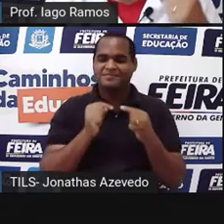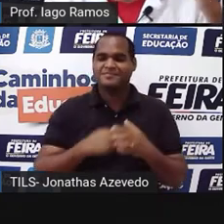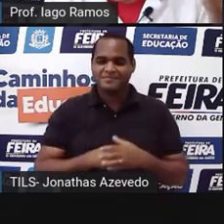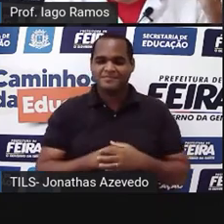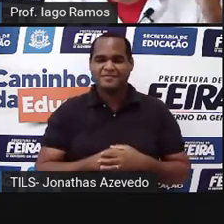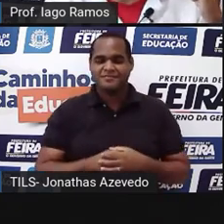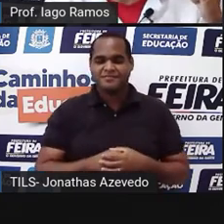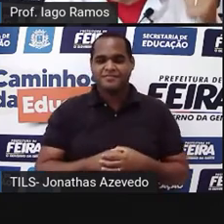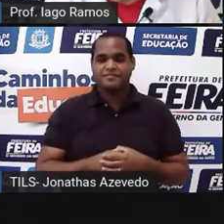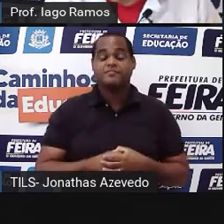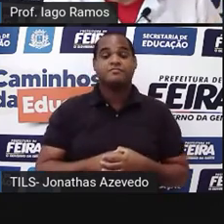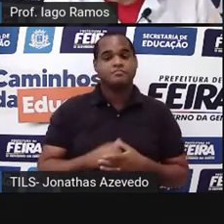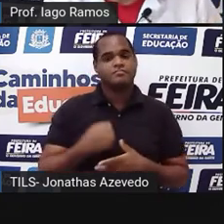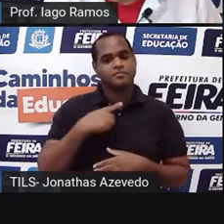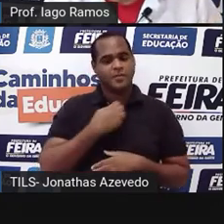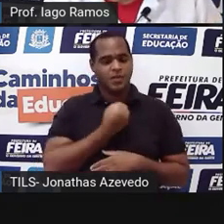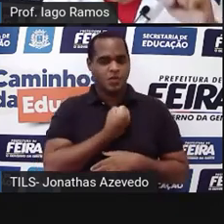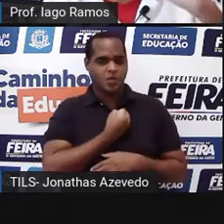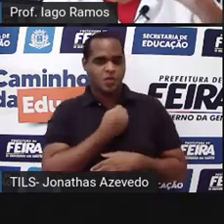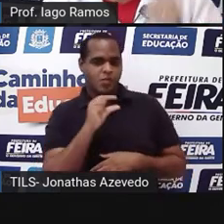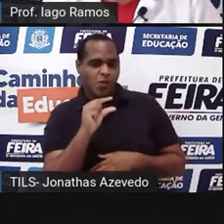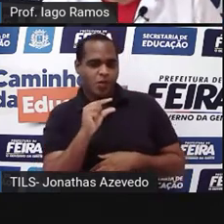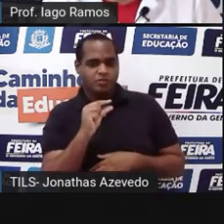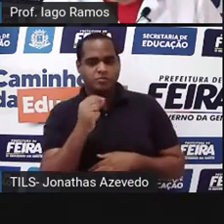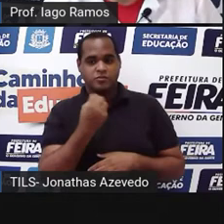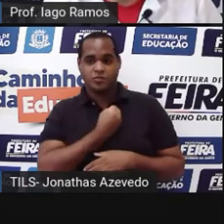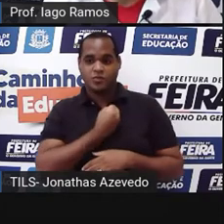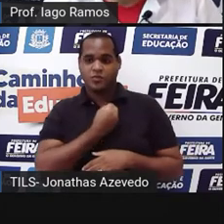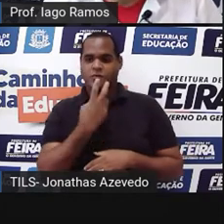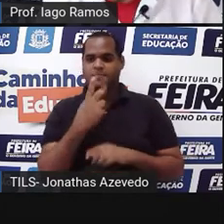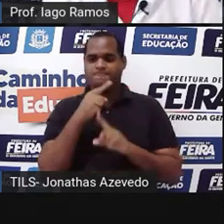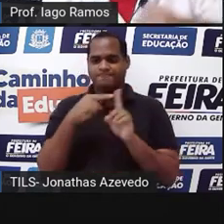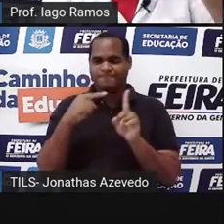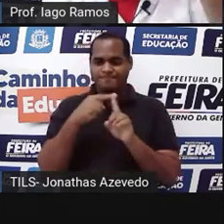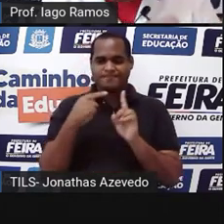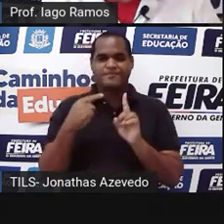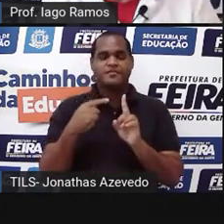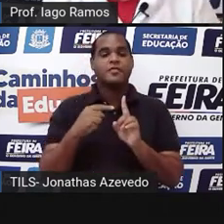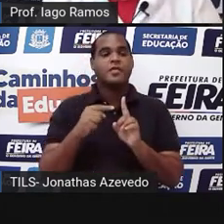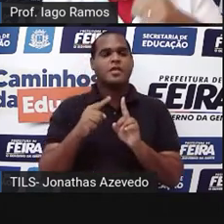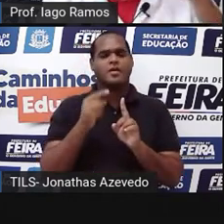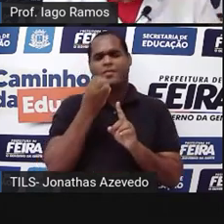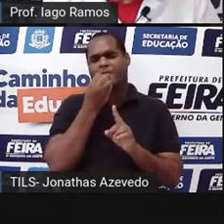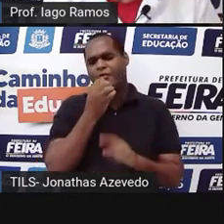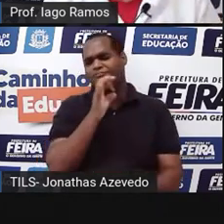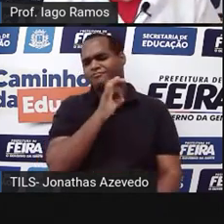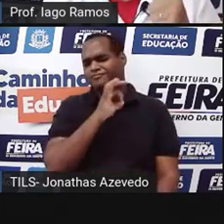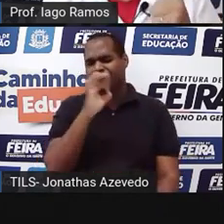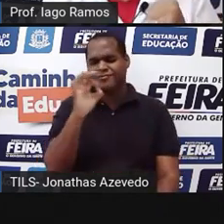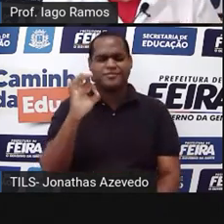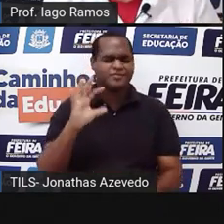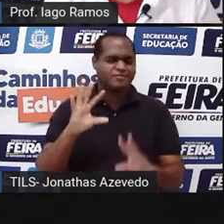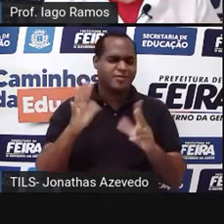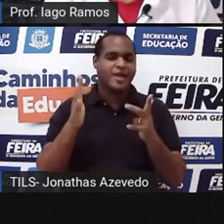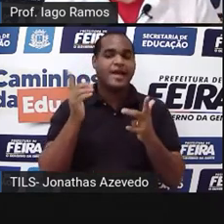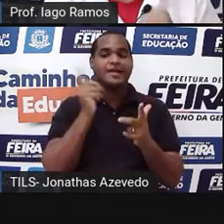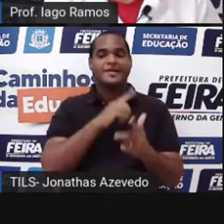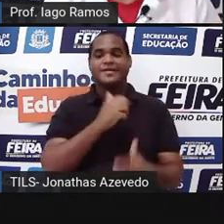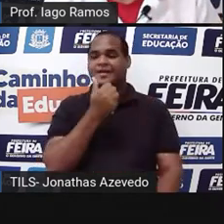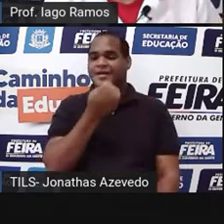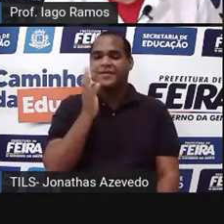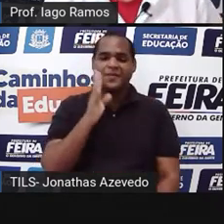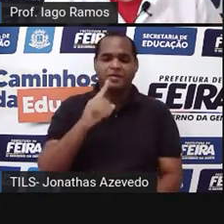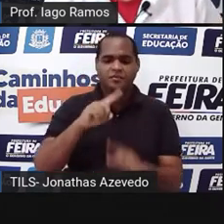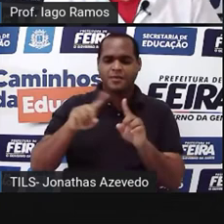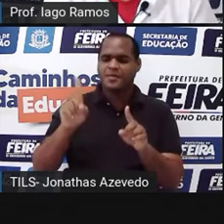tá? Se foi o número 1 para pouco, se foi o número 2 para metade. Massa, show! Que legal isso!